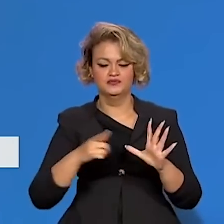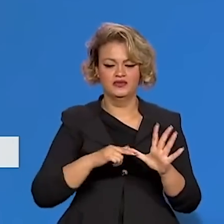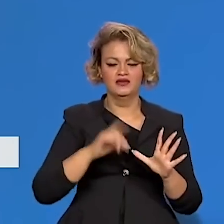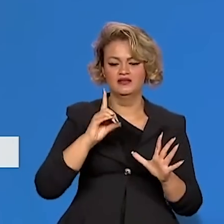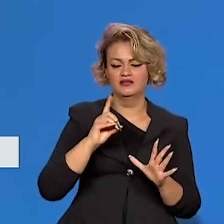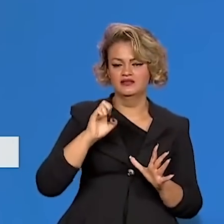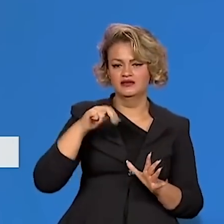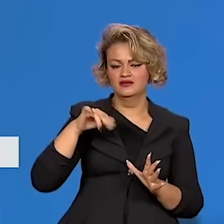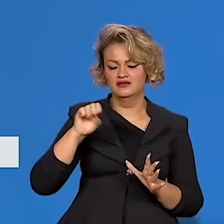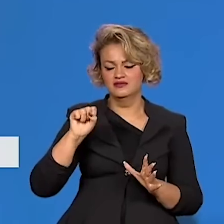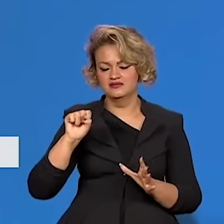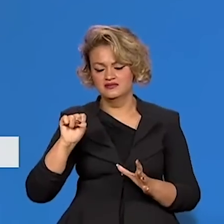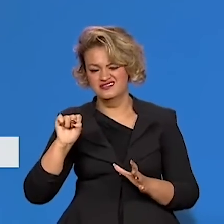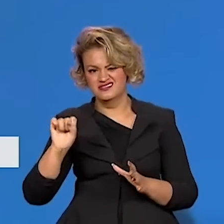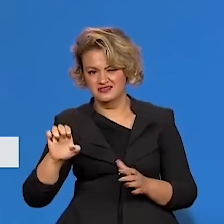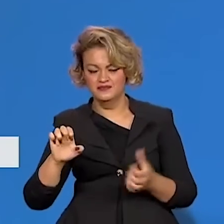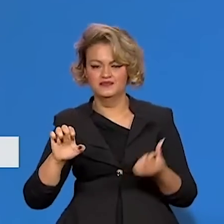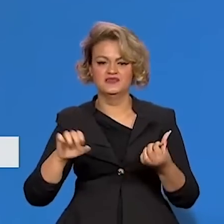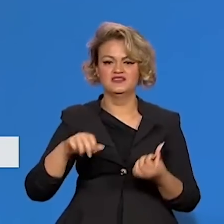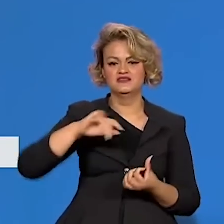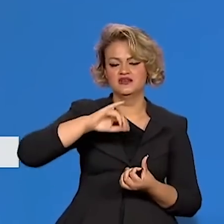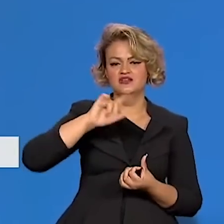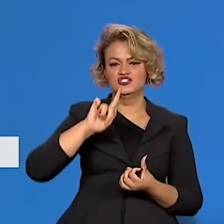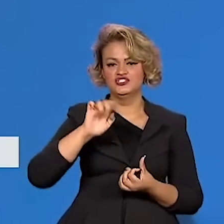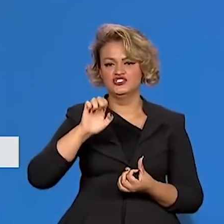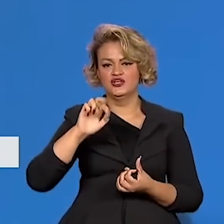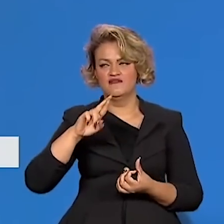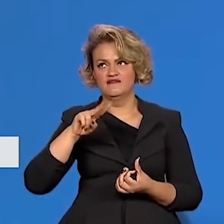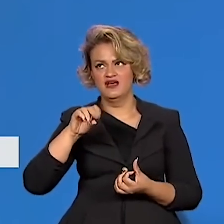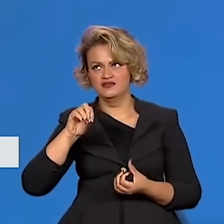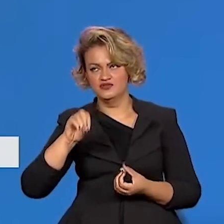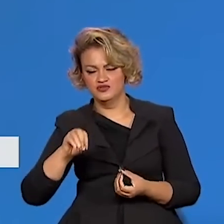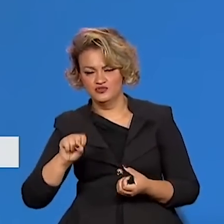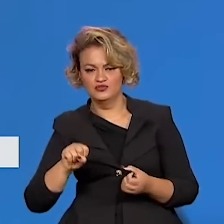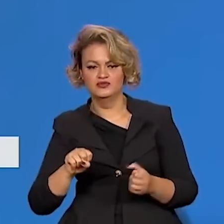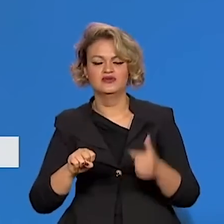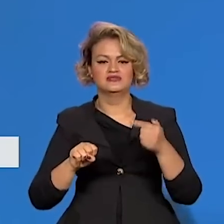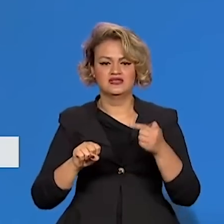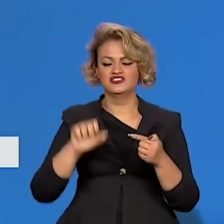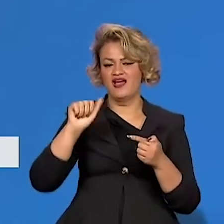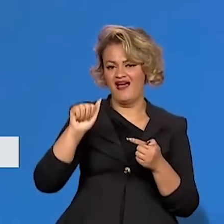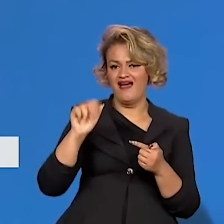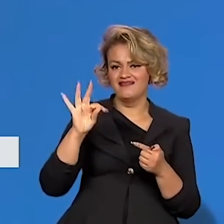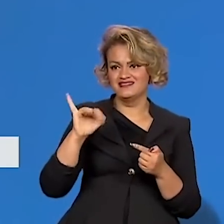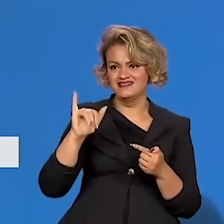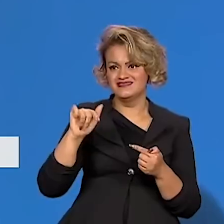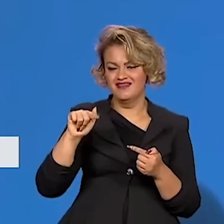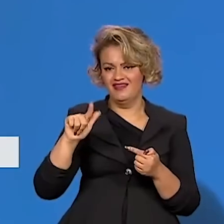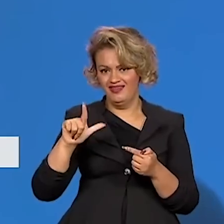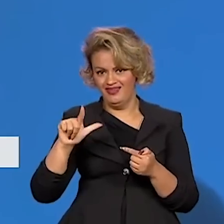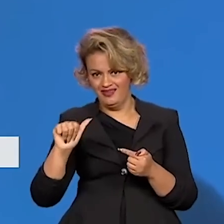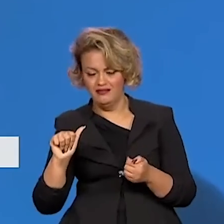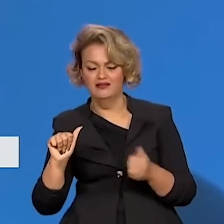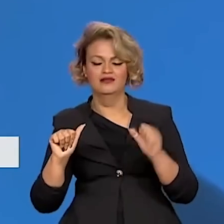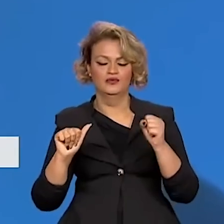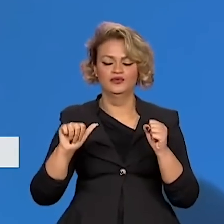Denise pessoa Gervásio Maia e Gabriel Mota